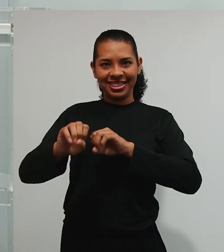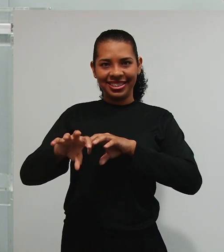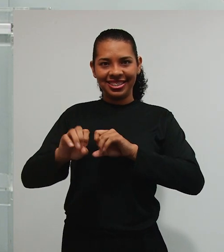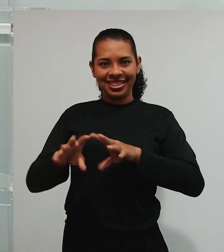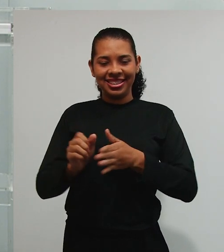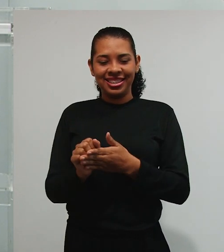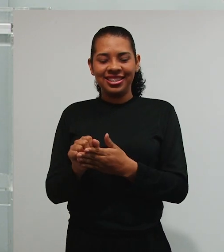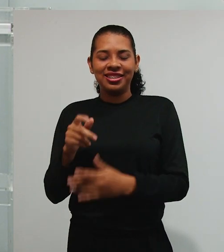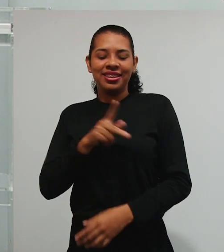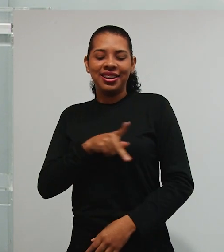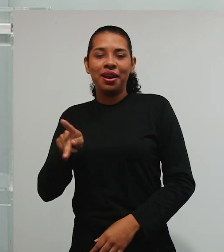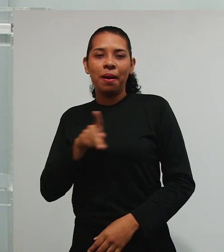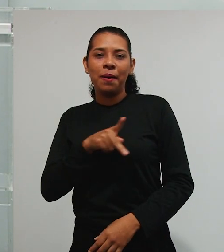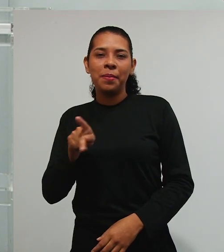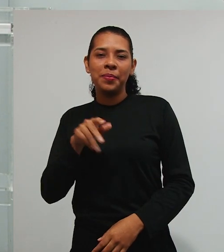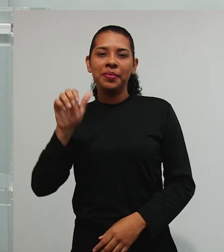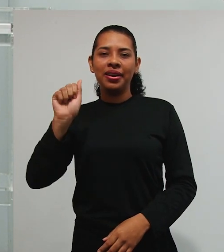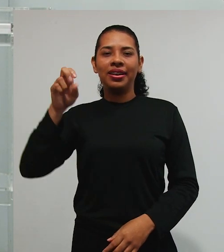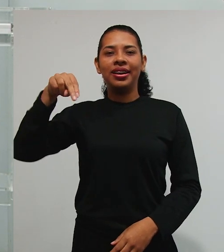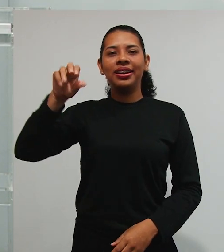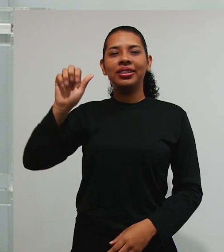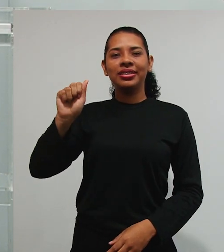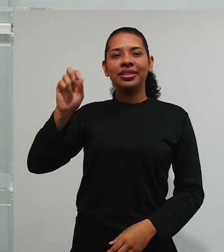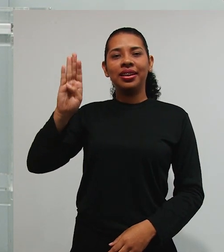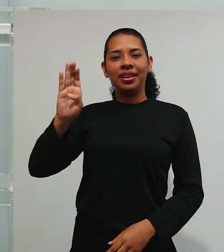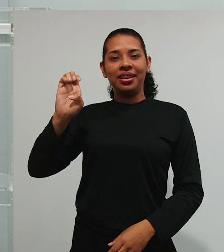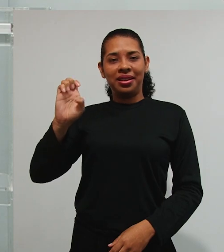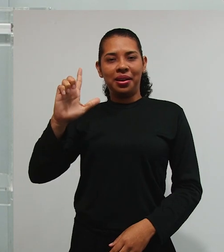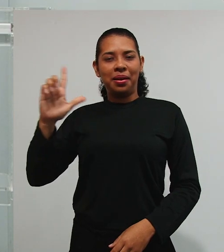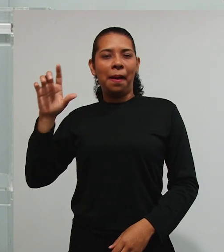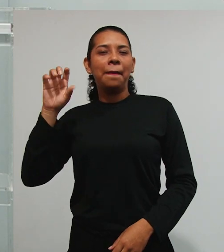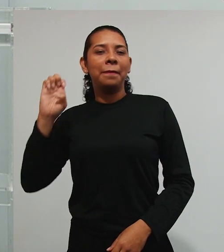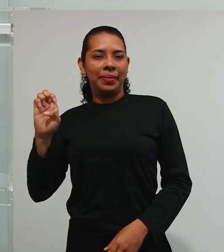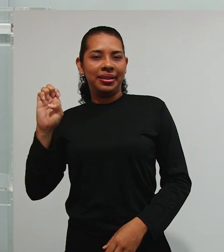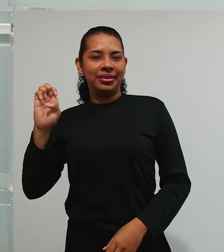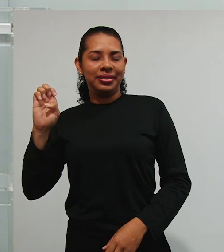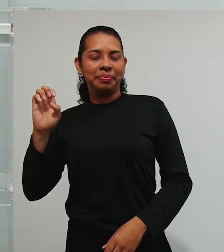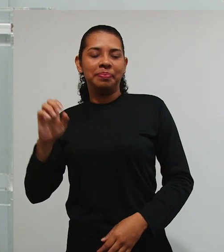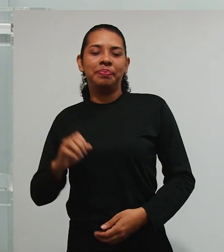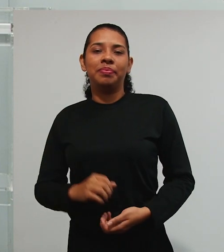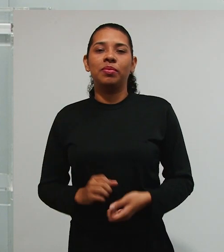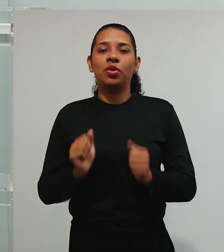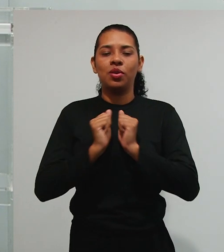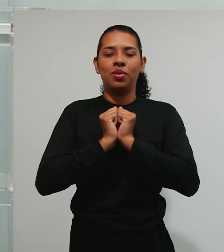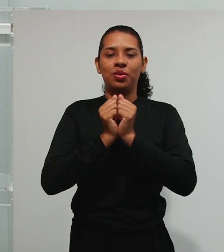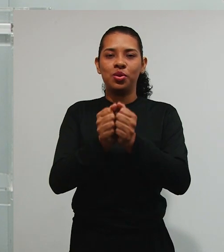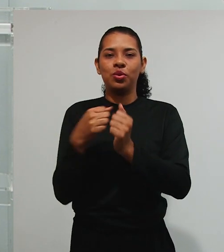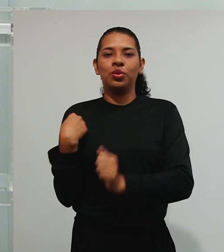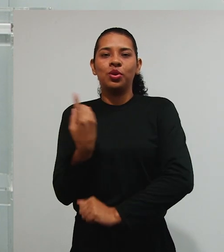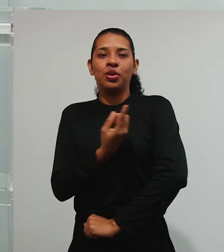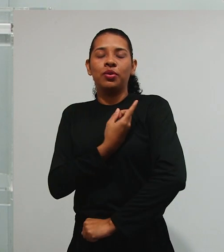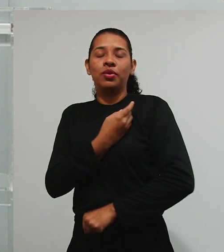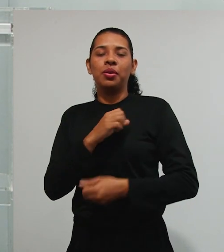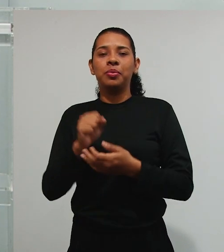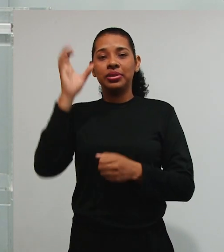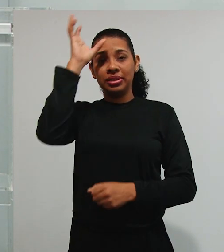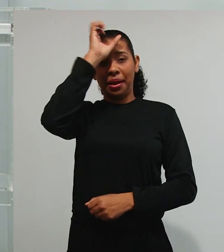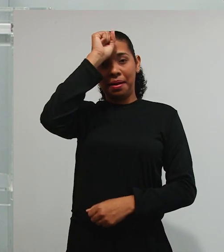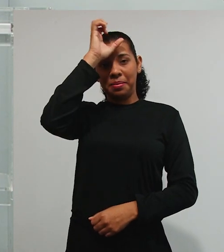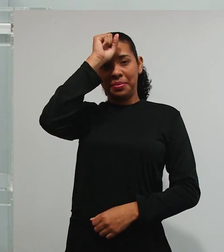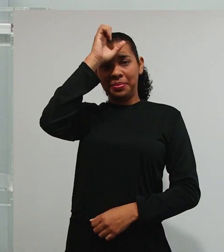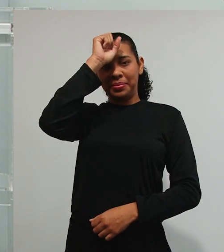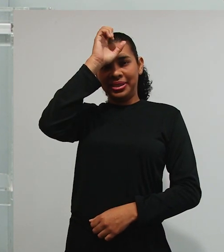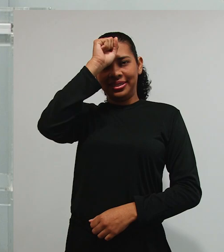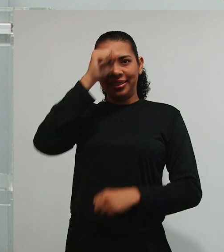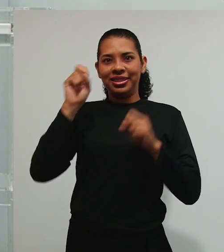Anabela Barbosa. Juntinhos estamos na jornada de metodologia dos trabalhos acadêmicos e científicos.